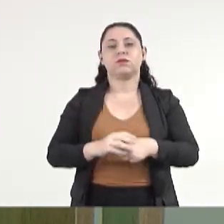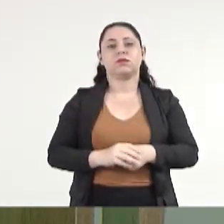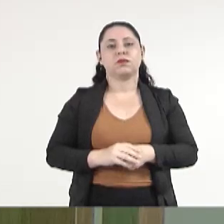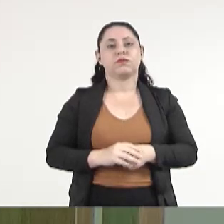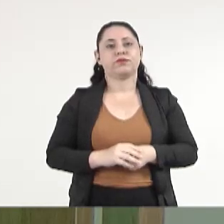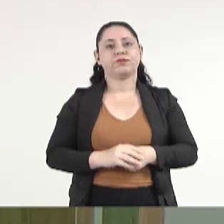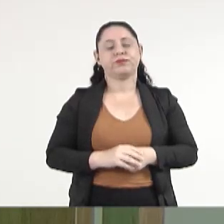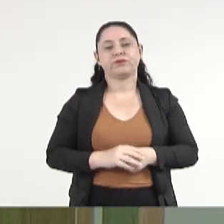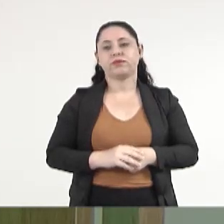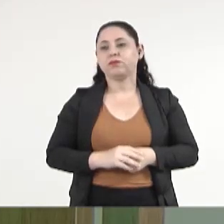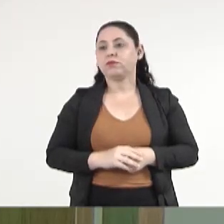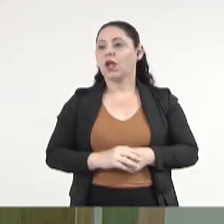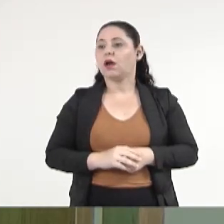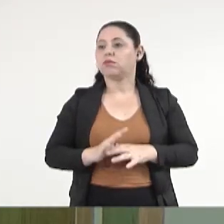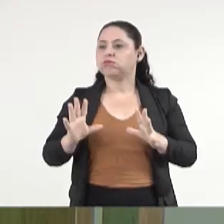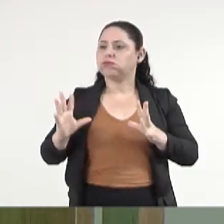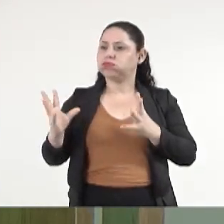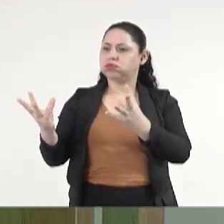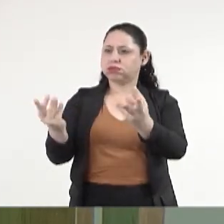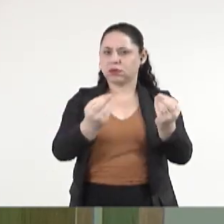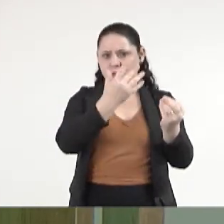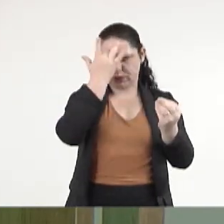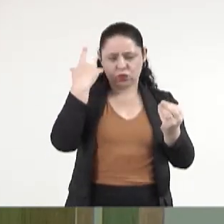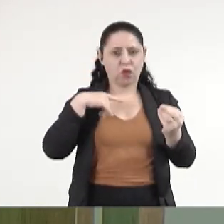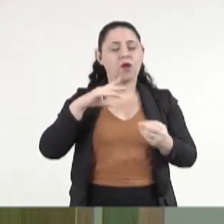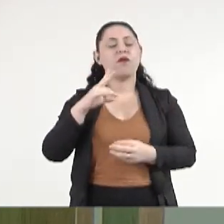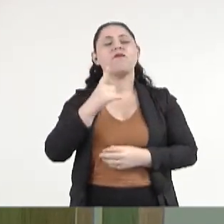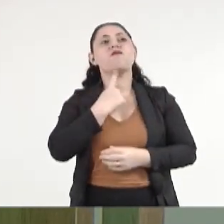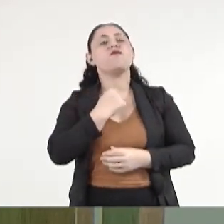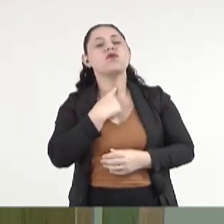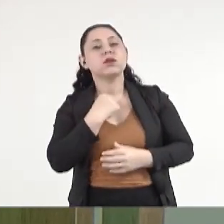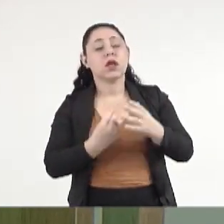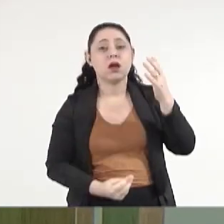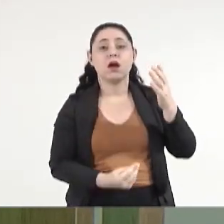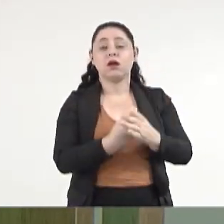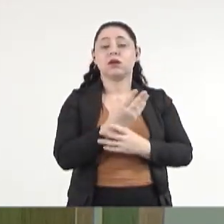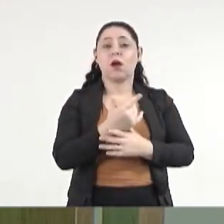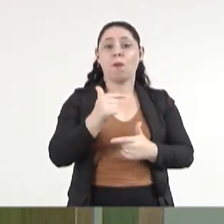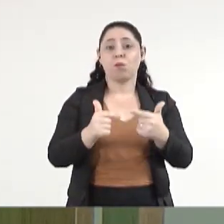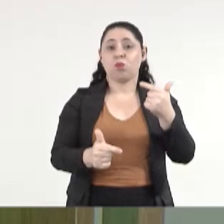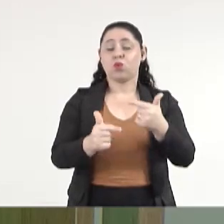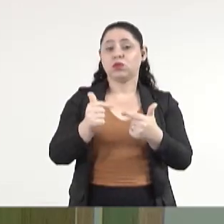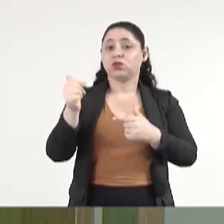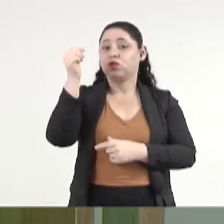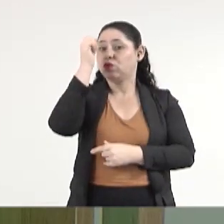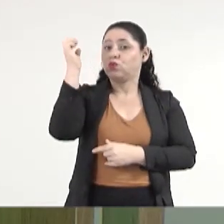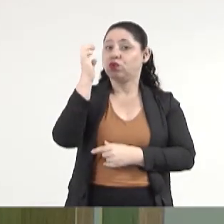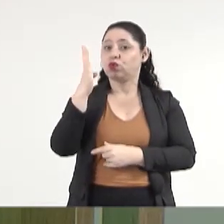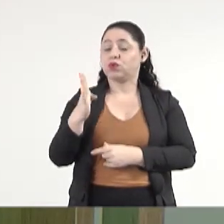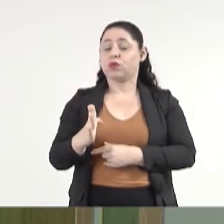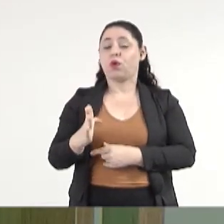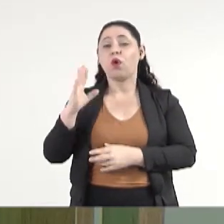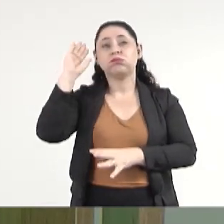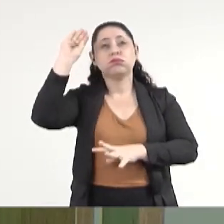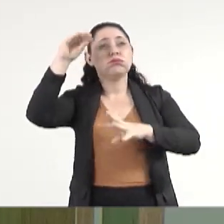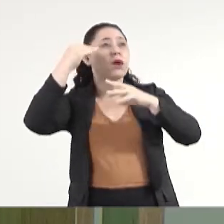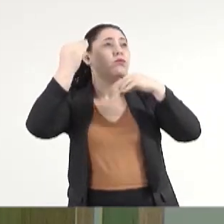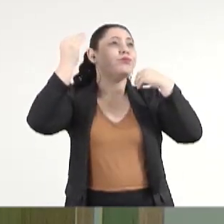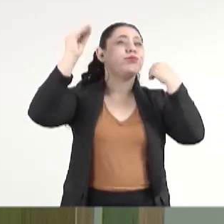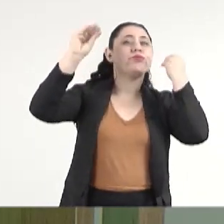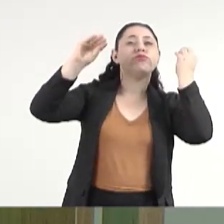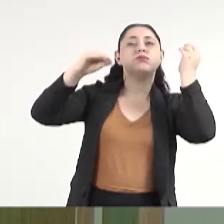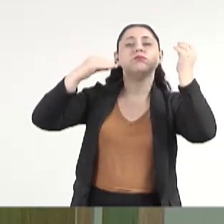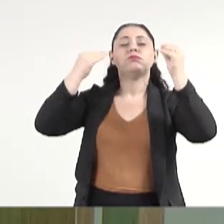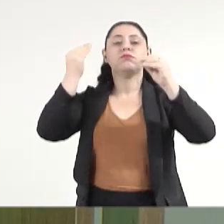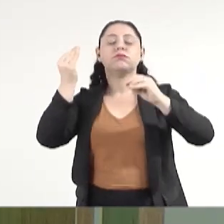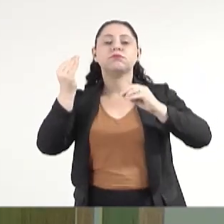foi construída assim por várias pessoas, com muita vontade de instituir uma política nacional do reggae no Brasil, né?